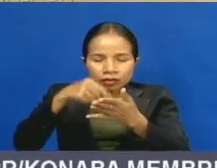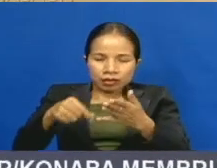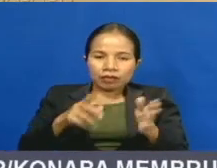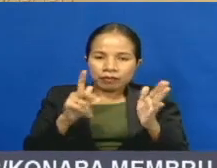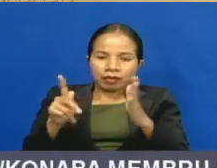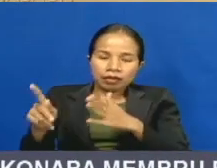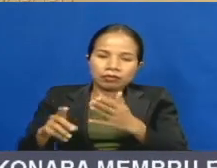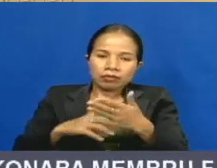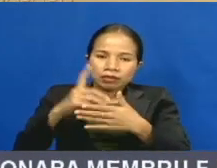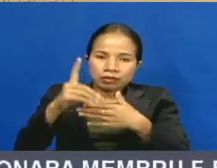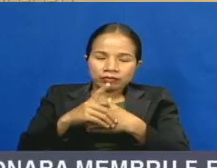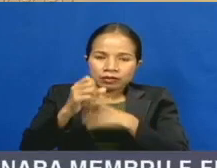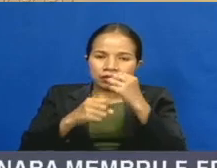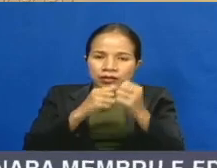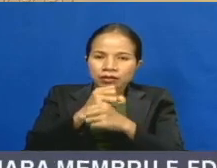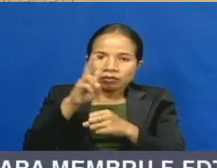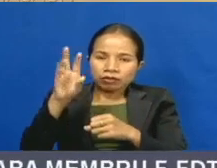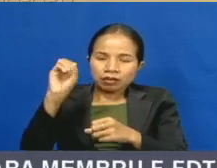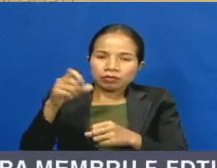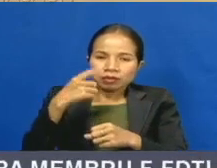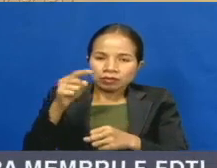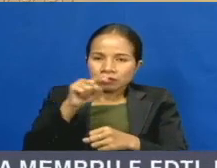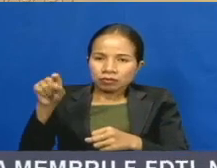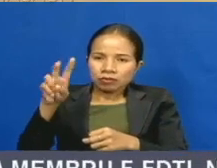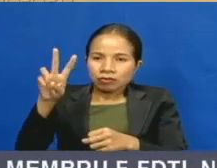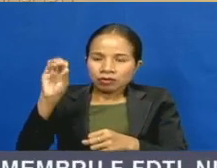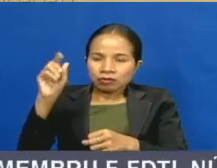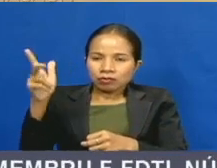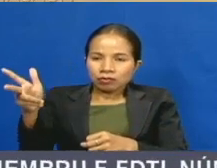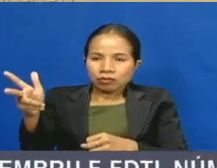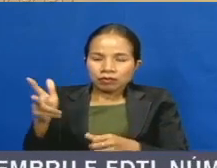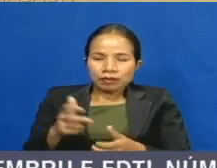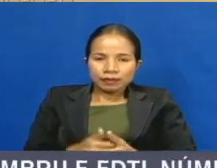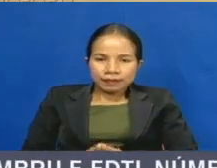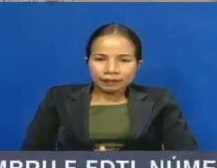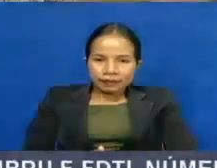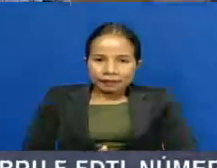de desenvolvimento Rihungrua Sanulu Rasikida to'o Rihungrua Tolunulu.